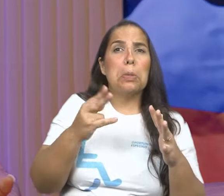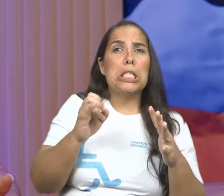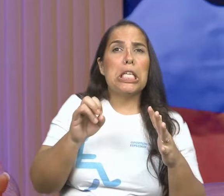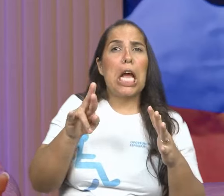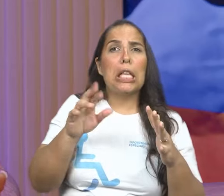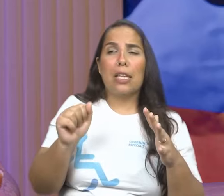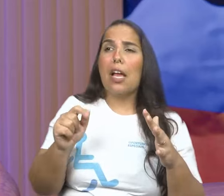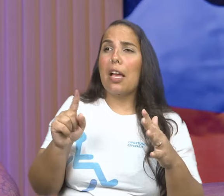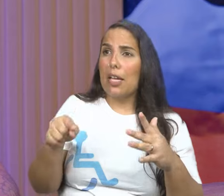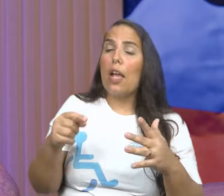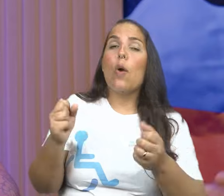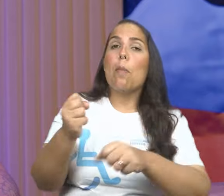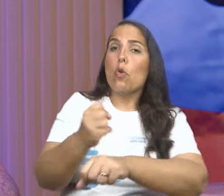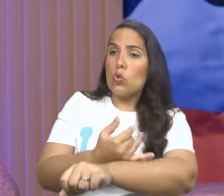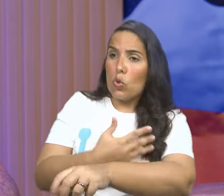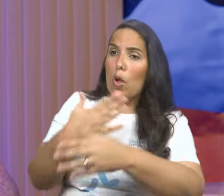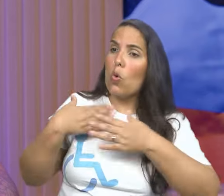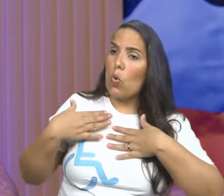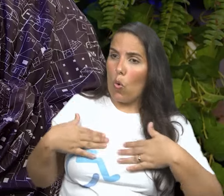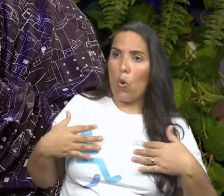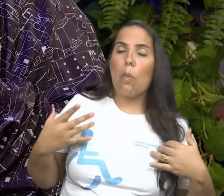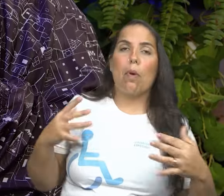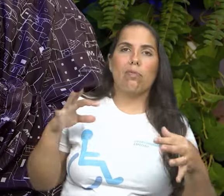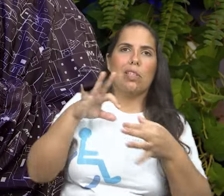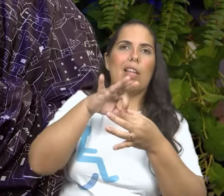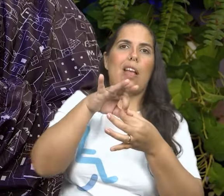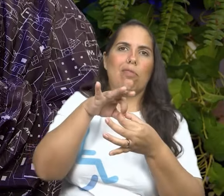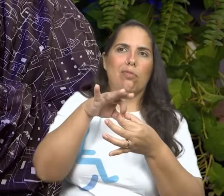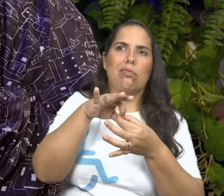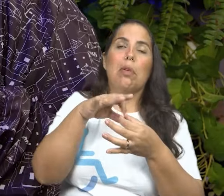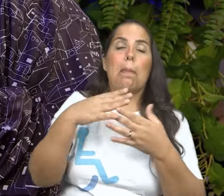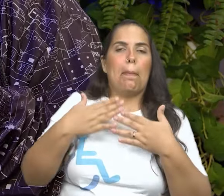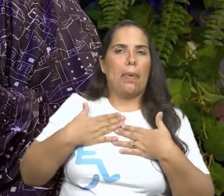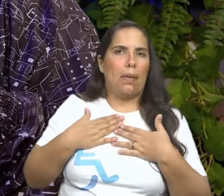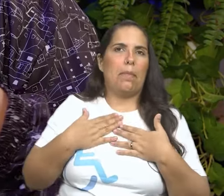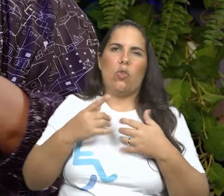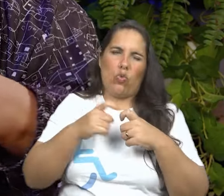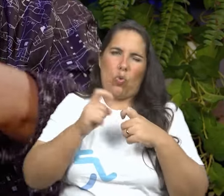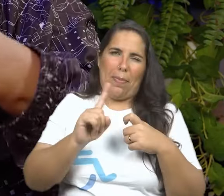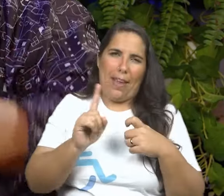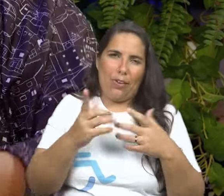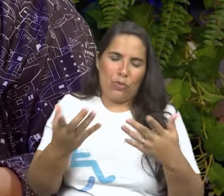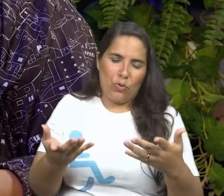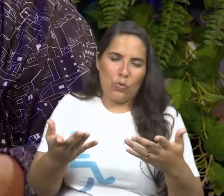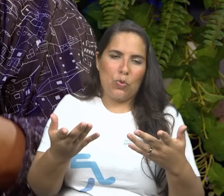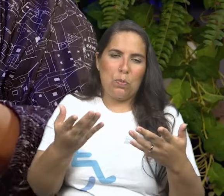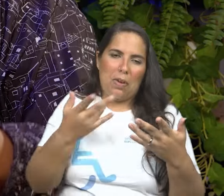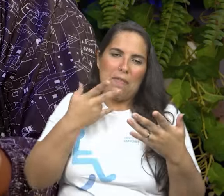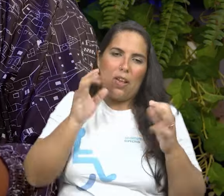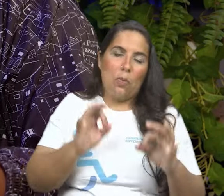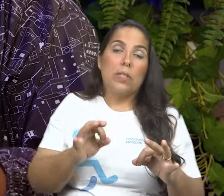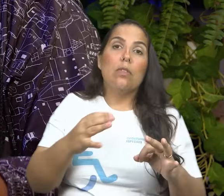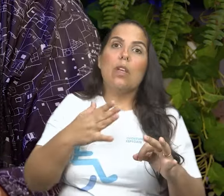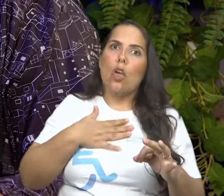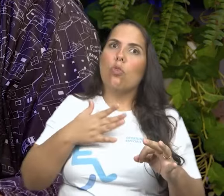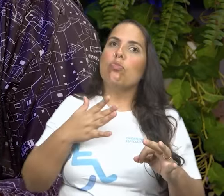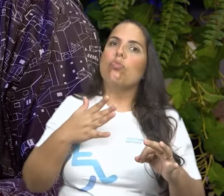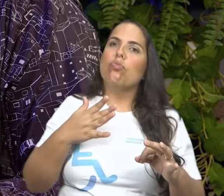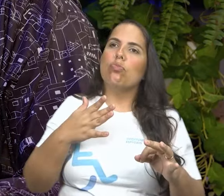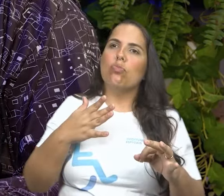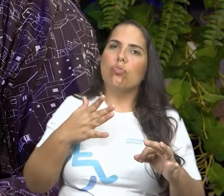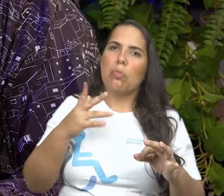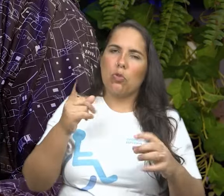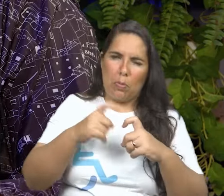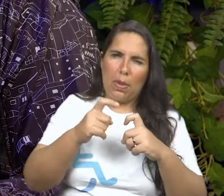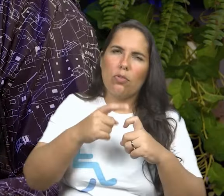se emocional e o corporal é tá ligado pelo menos para mim eu não sou médico para fazer essa autoafirmação mas eu assim já fui eu com